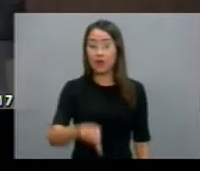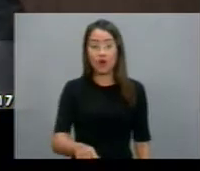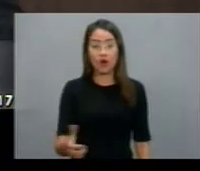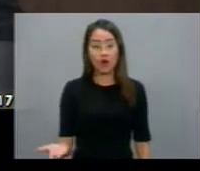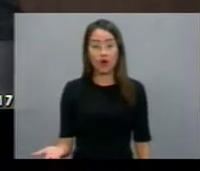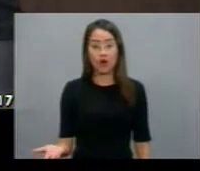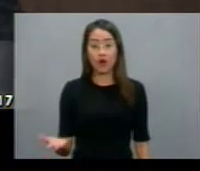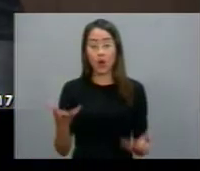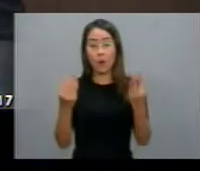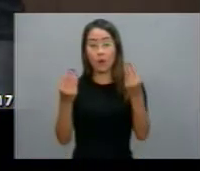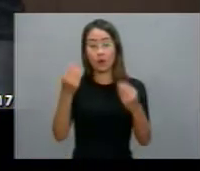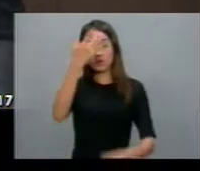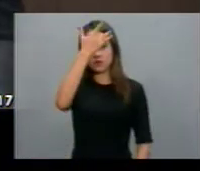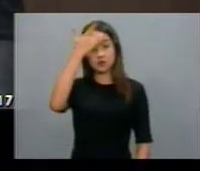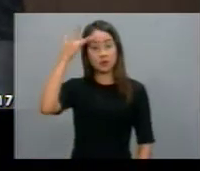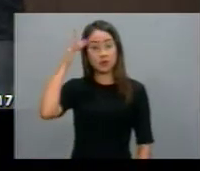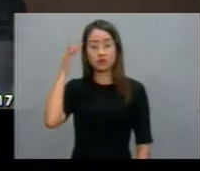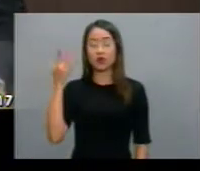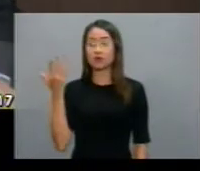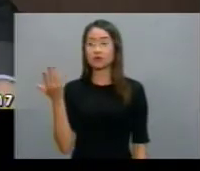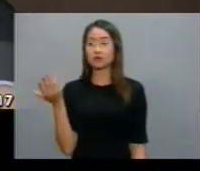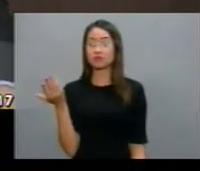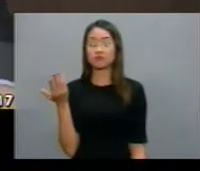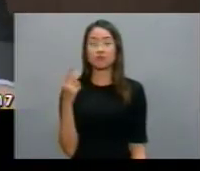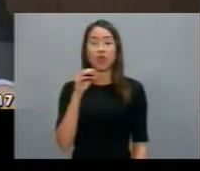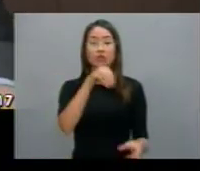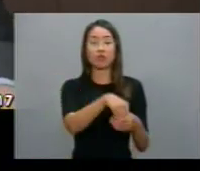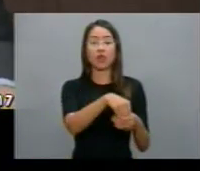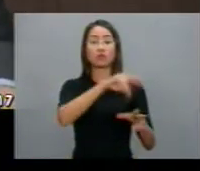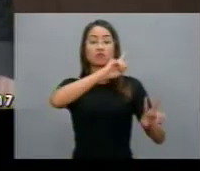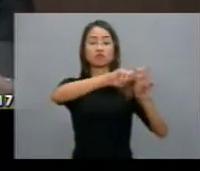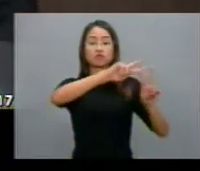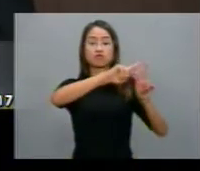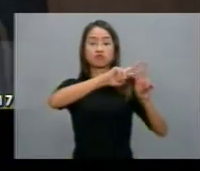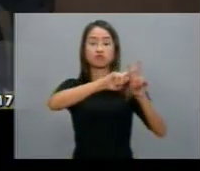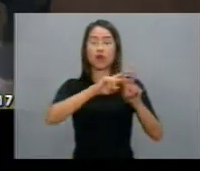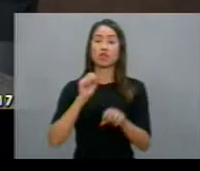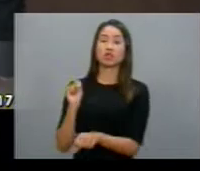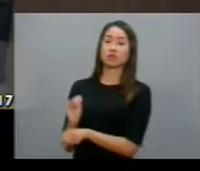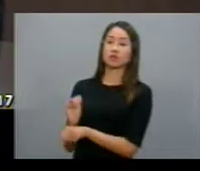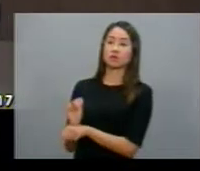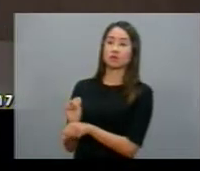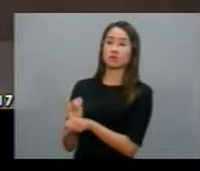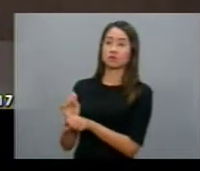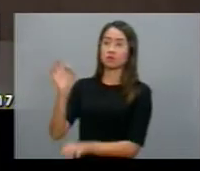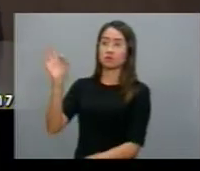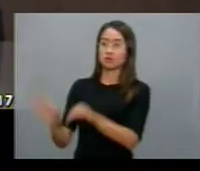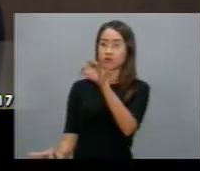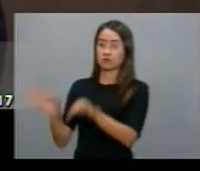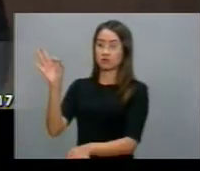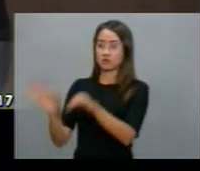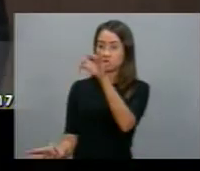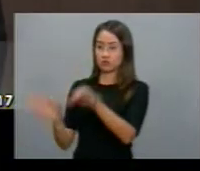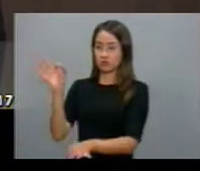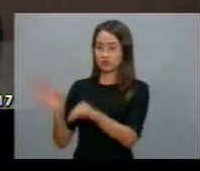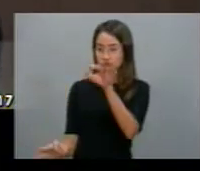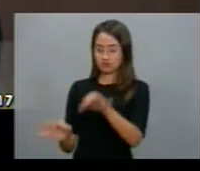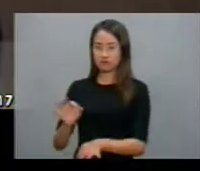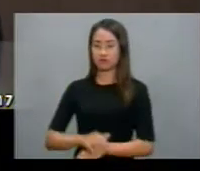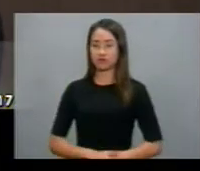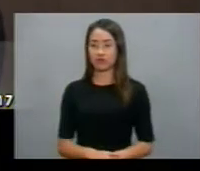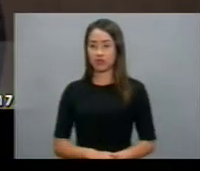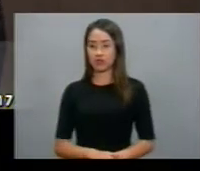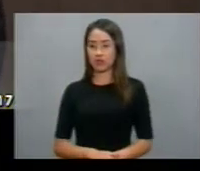seja, muita gente encarcerada em razão de delitos, inclusive de menor